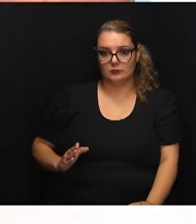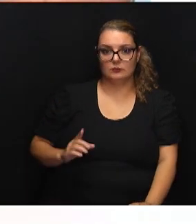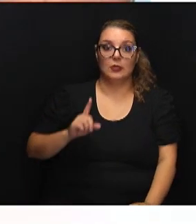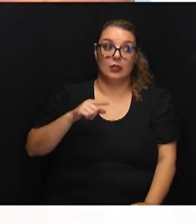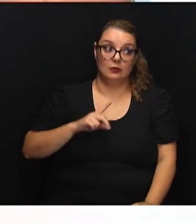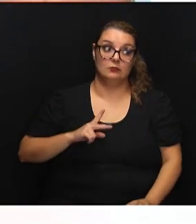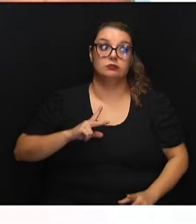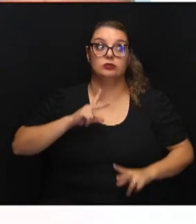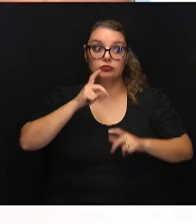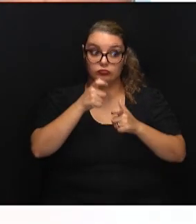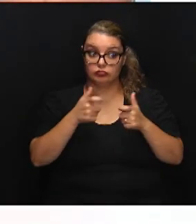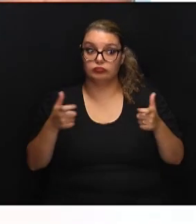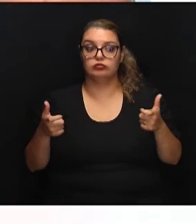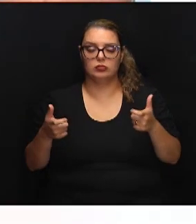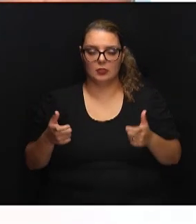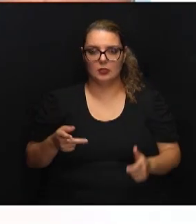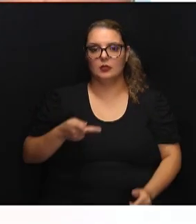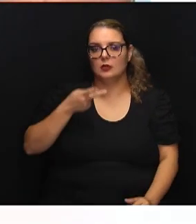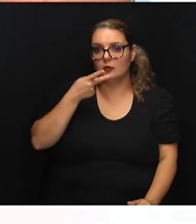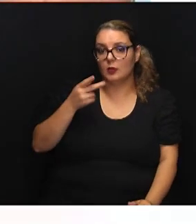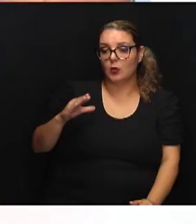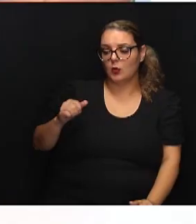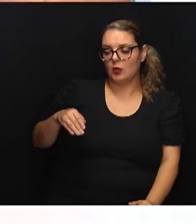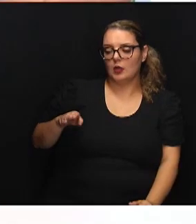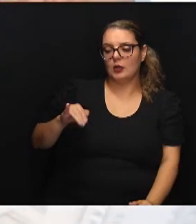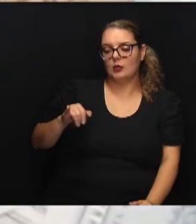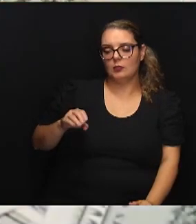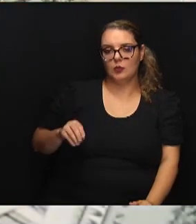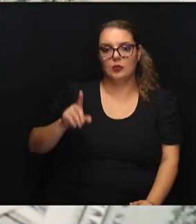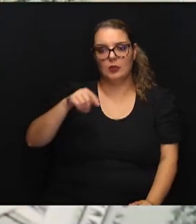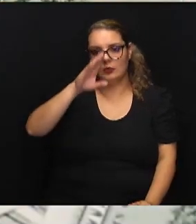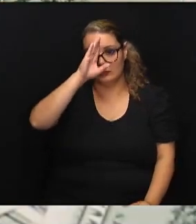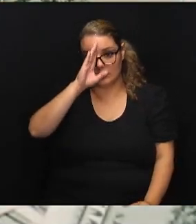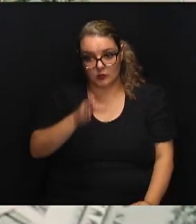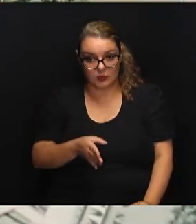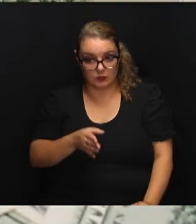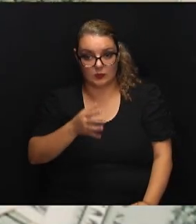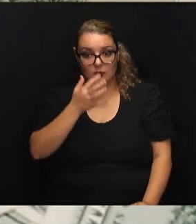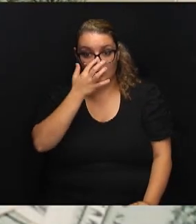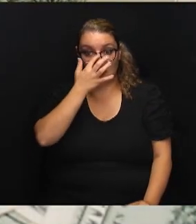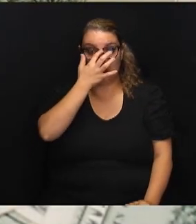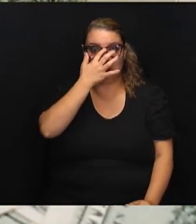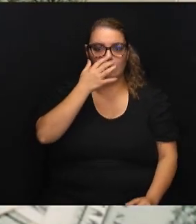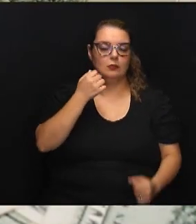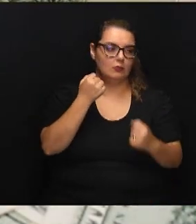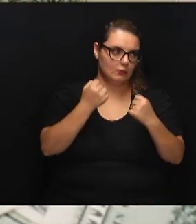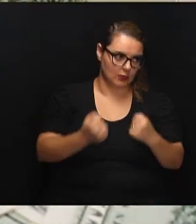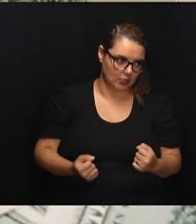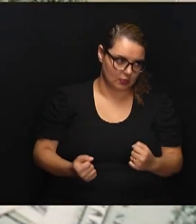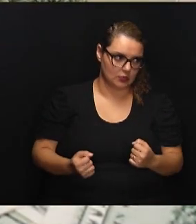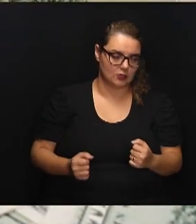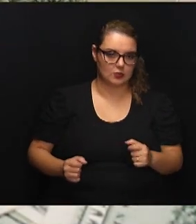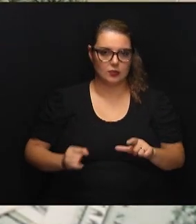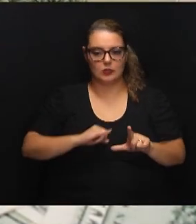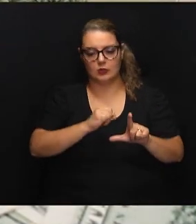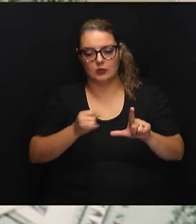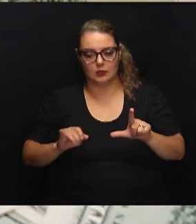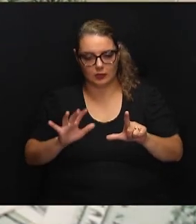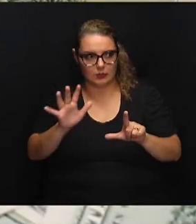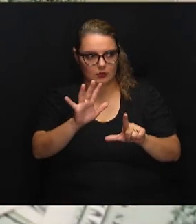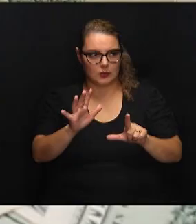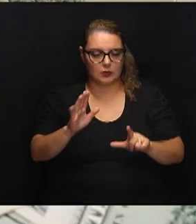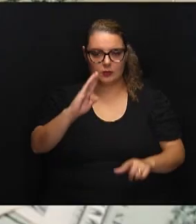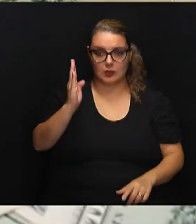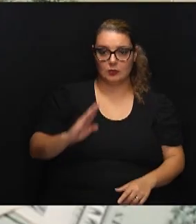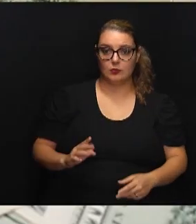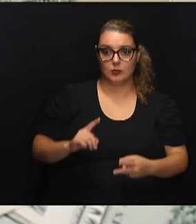né? Eu diria que hoje o câmbio é o principal fator, é o principal peso na inflação brasileira, por duas razões.